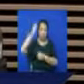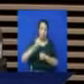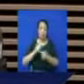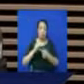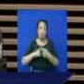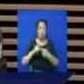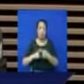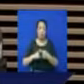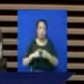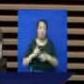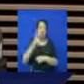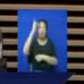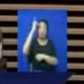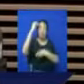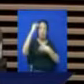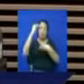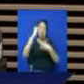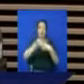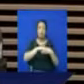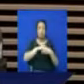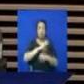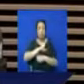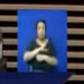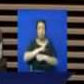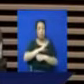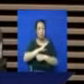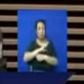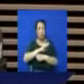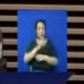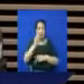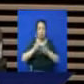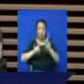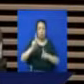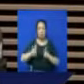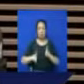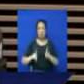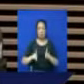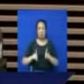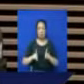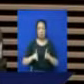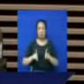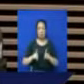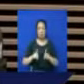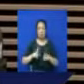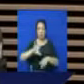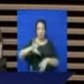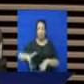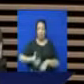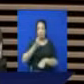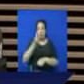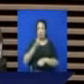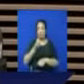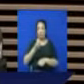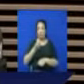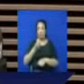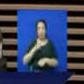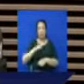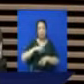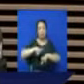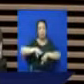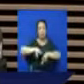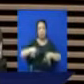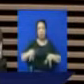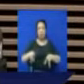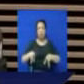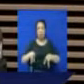no coração daqueles que são lavados e remidos no seu sangue. Esta é a igreja de Jesus. Há muitas diferenças, há muitas formas